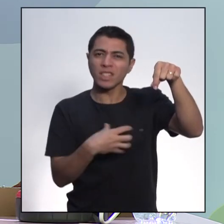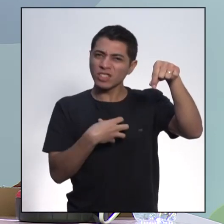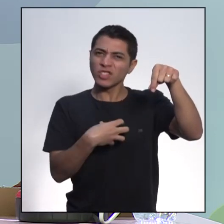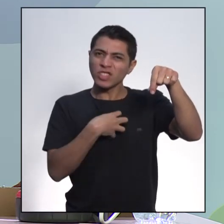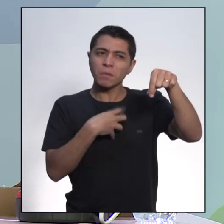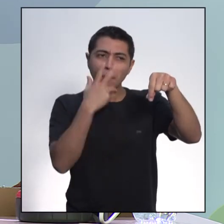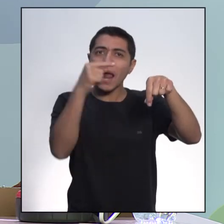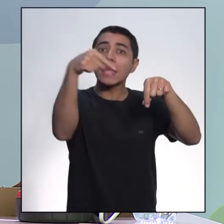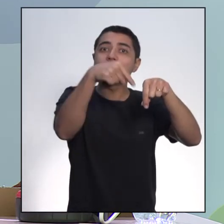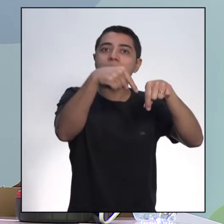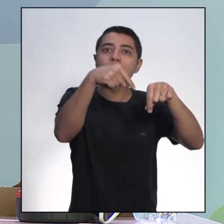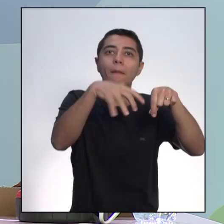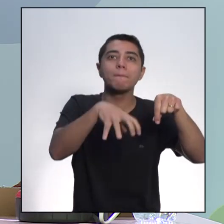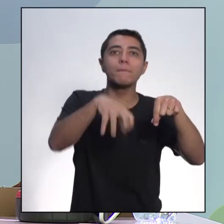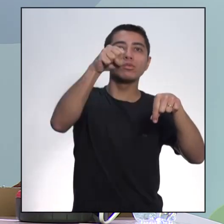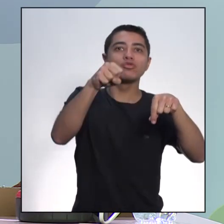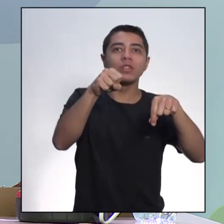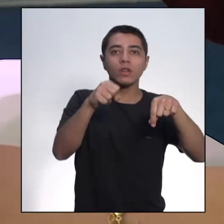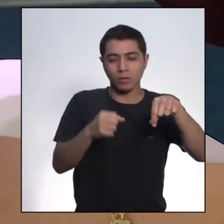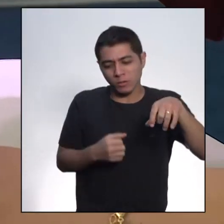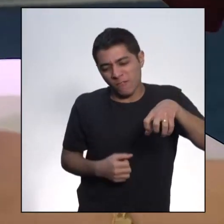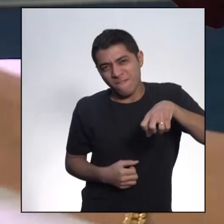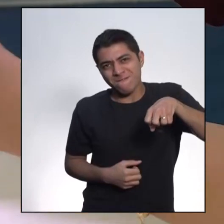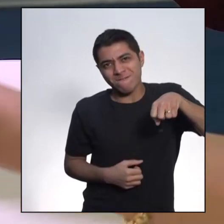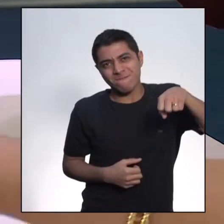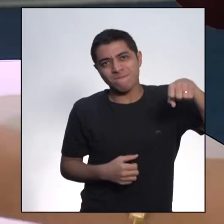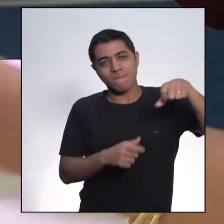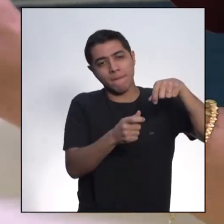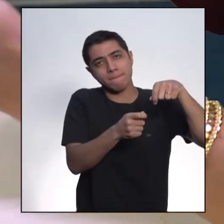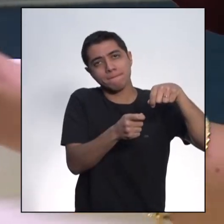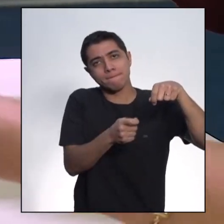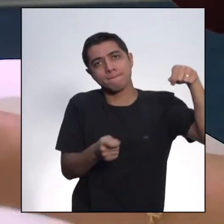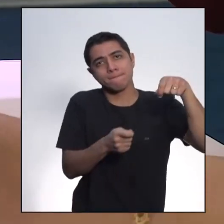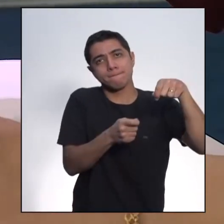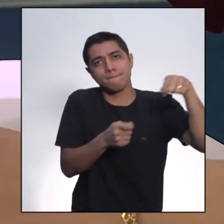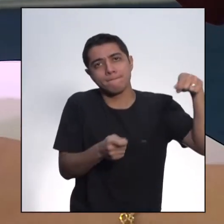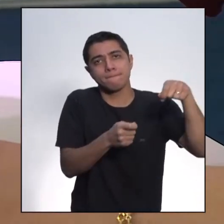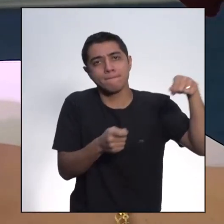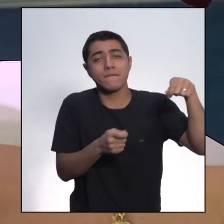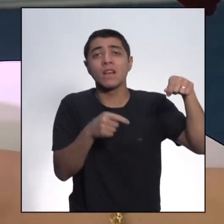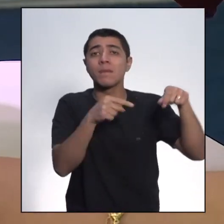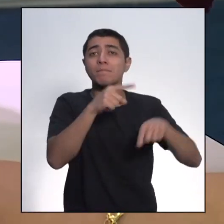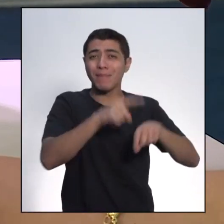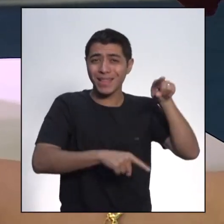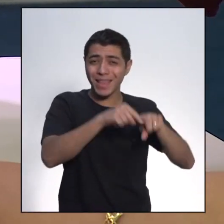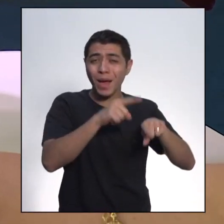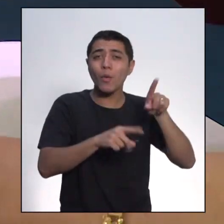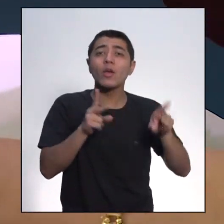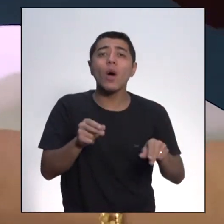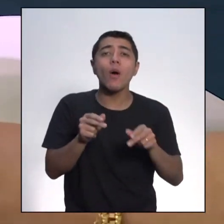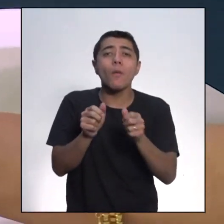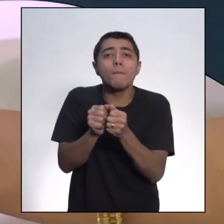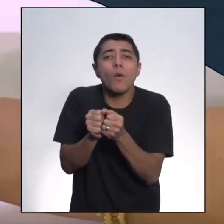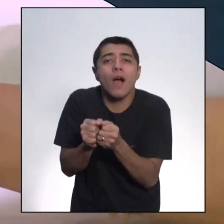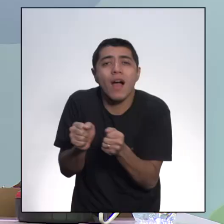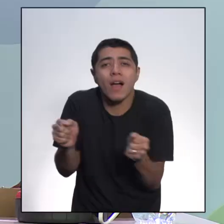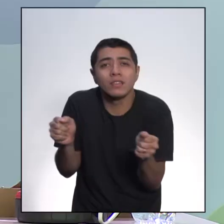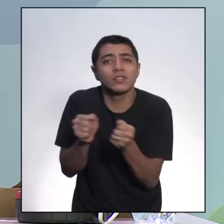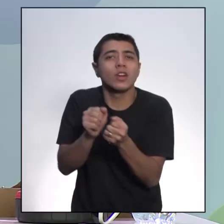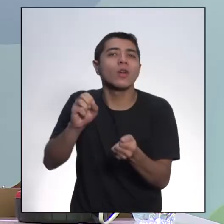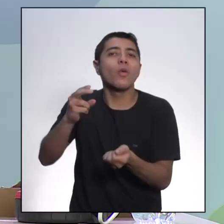Né? Por quê? Porque este material, assim como a borracha, a mola, ele tem um potencial de